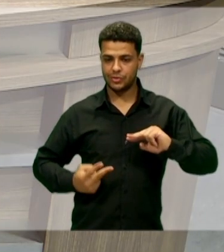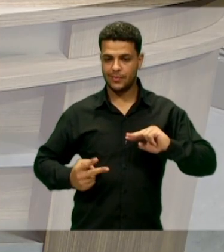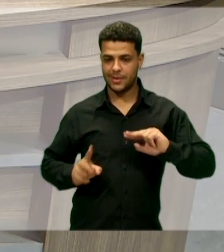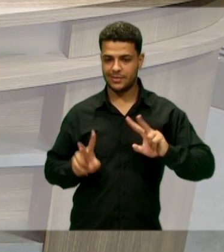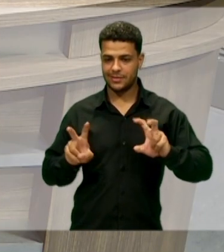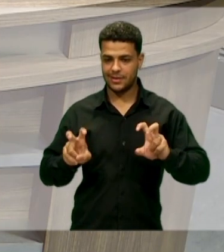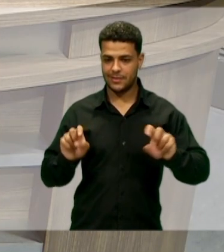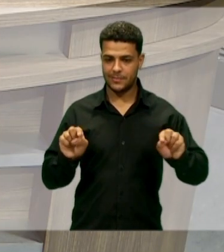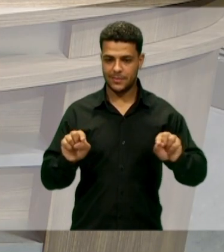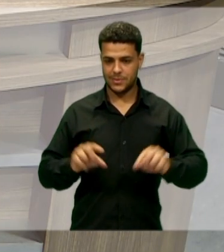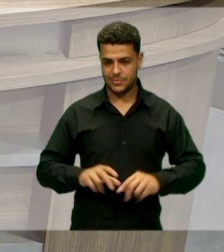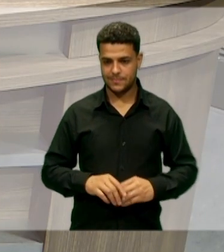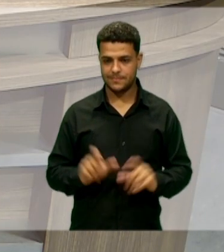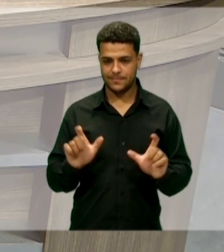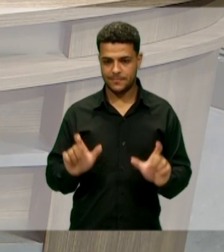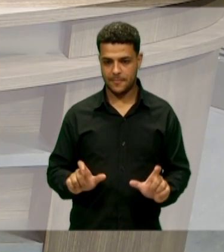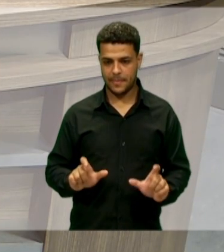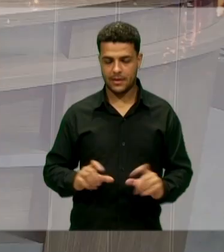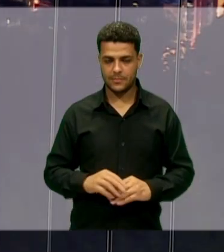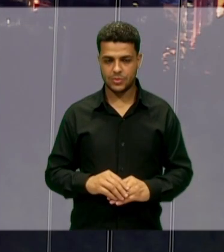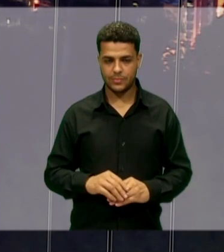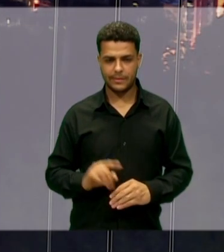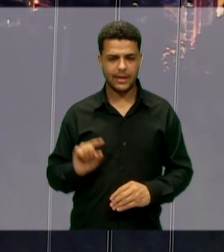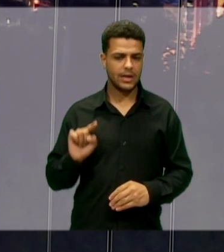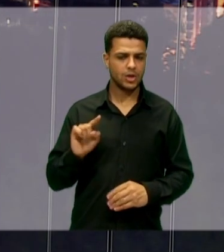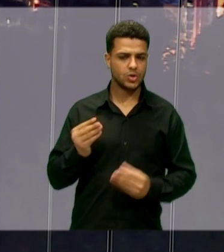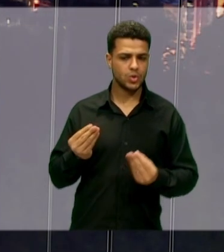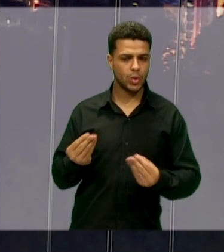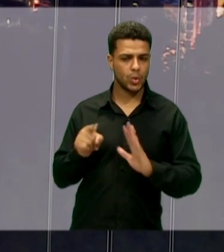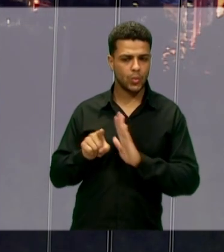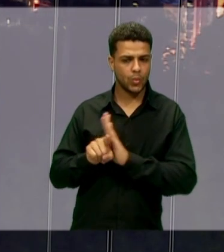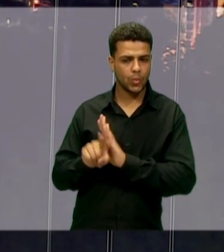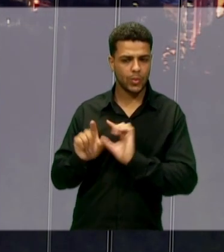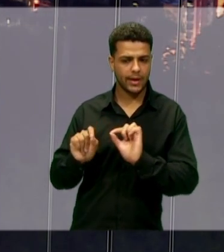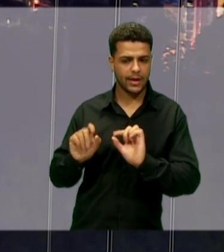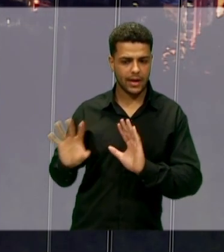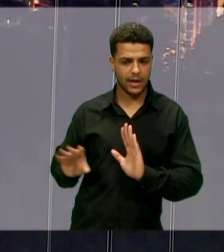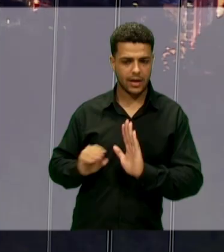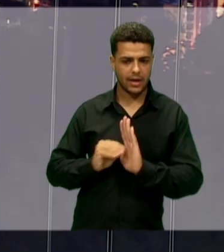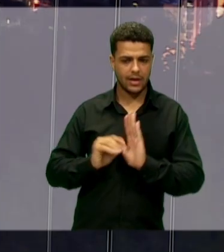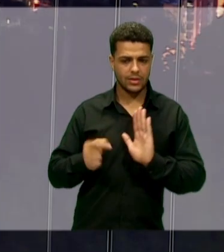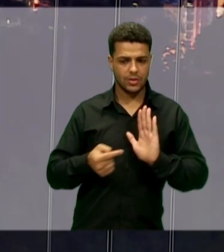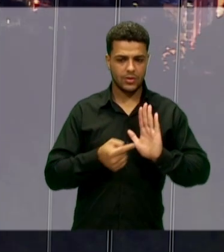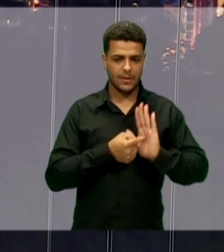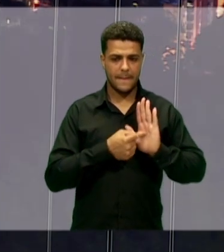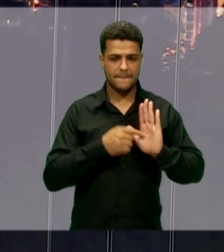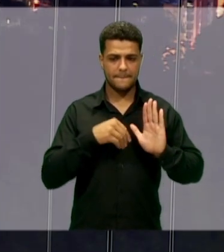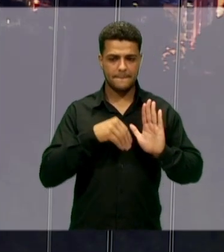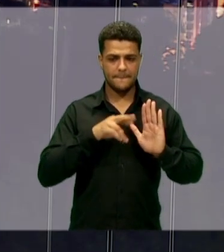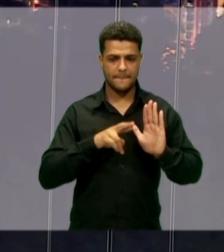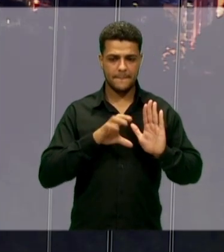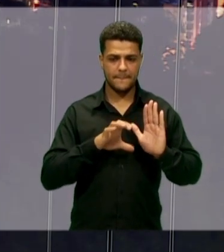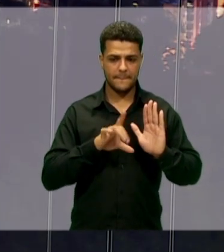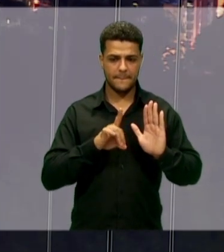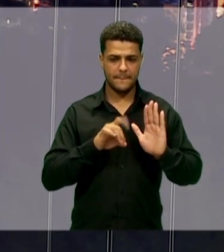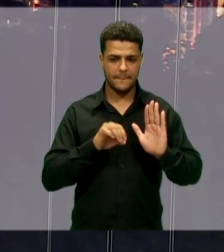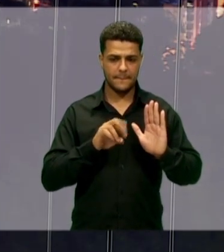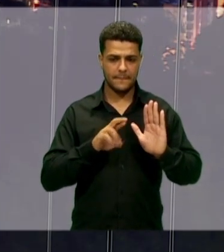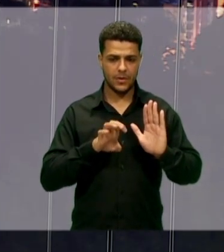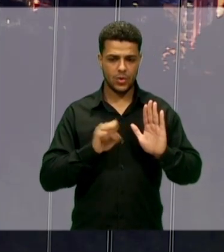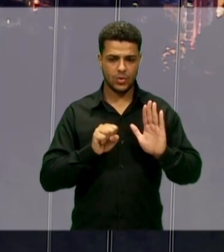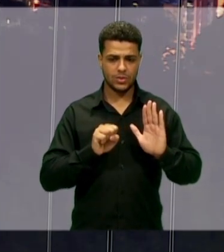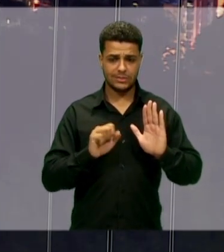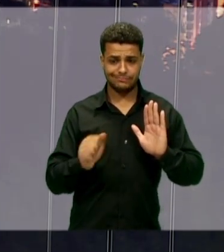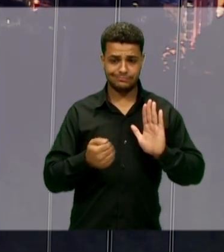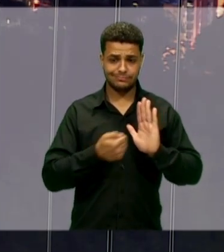dela. E aí nisso como é que entra essa questão dos marcadores nessa determinação se vai